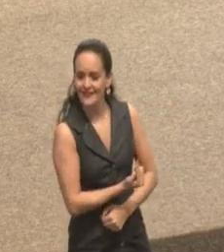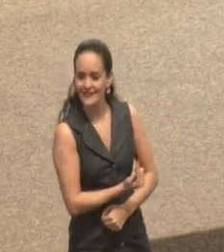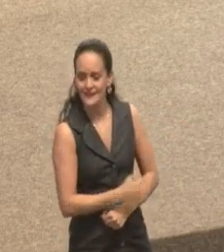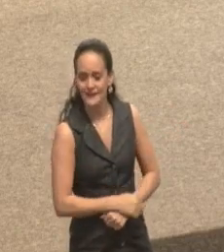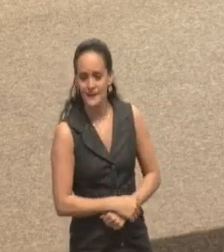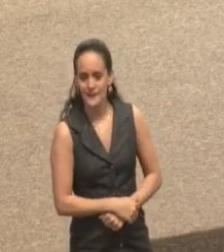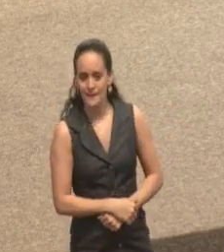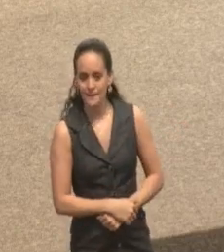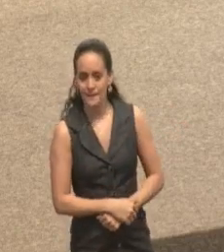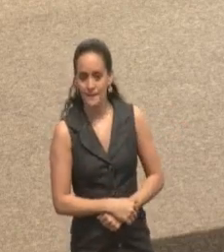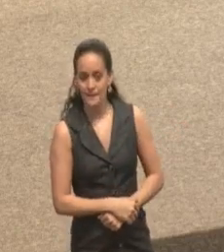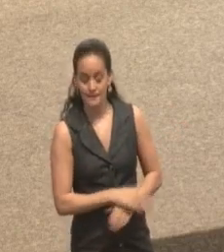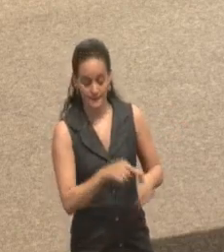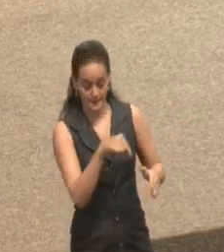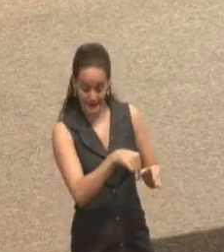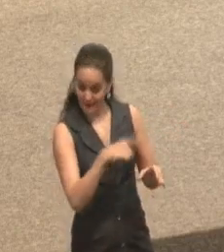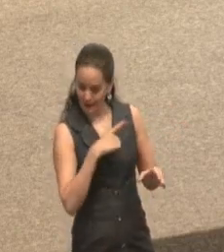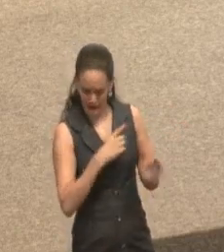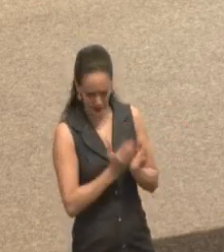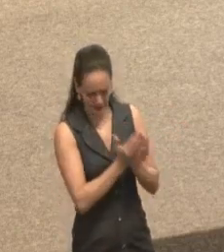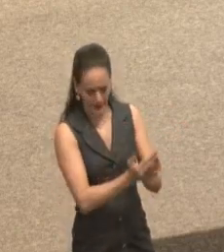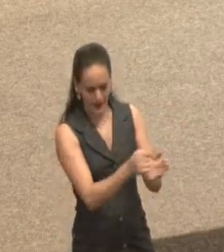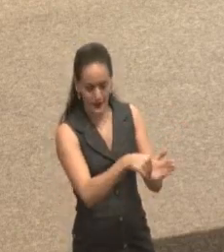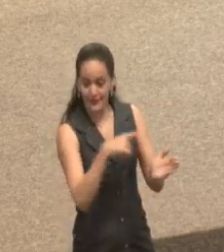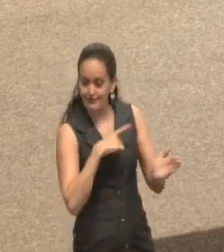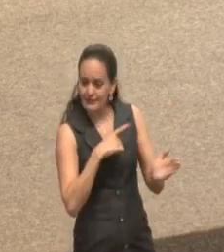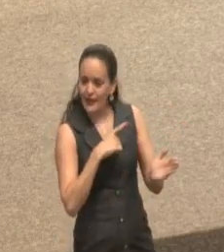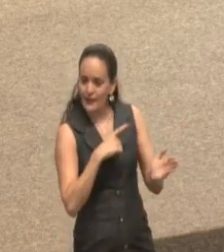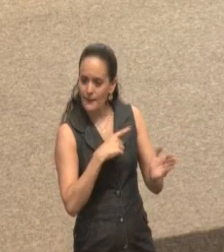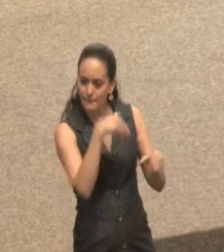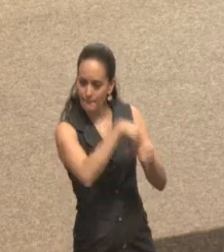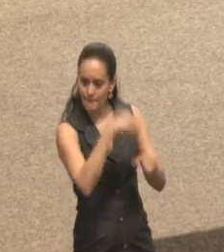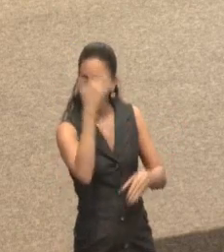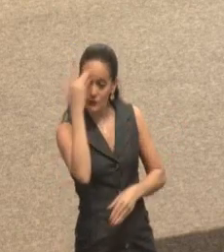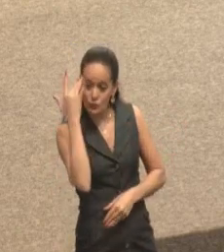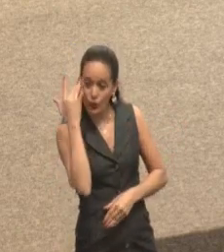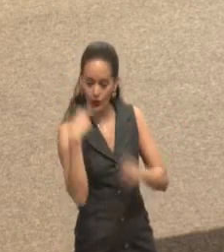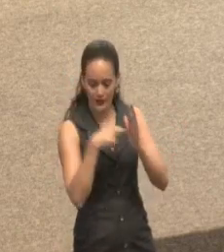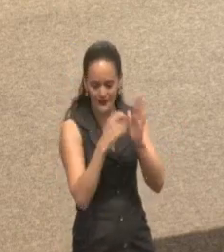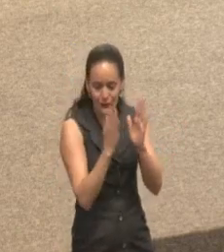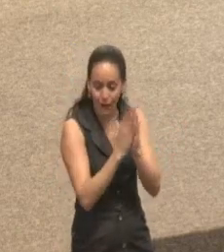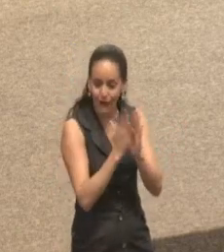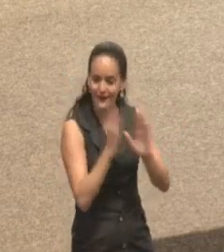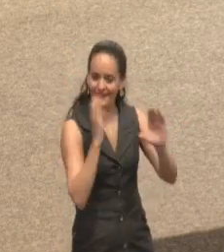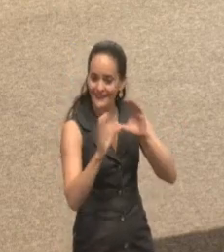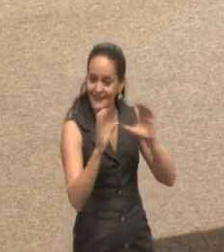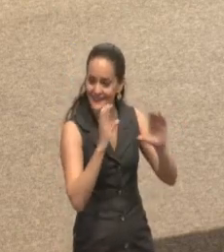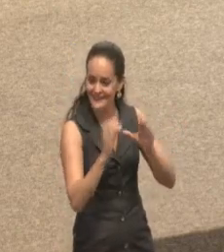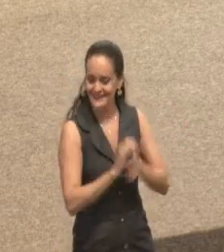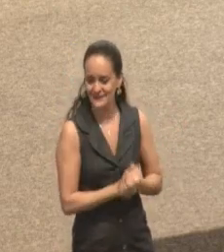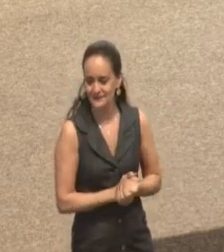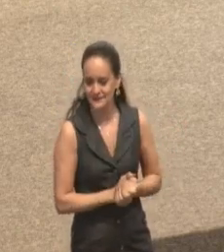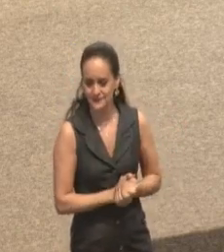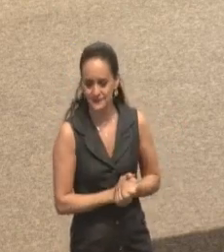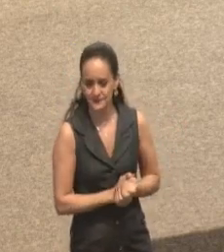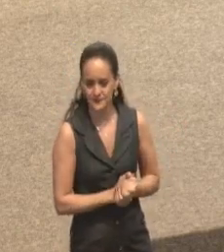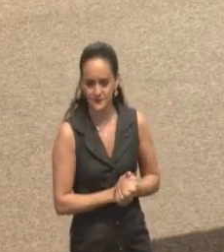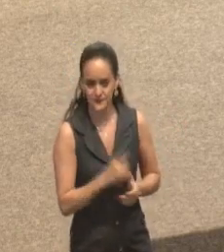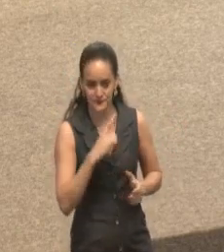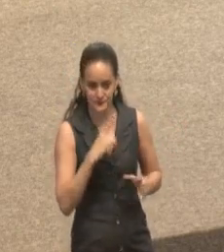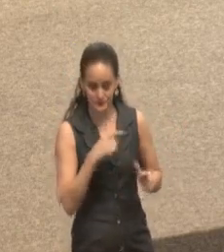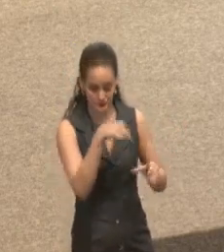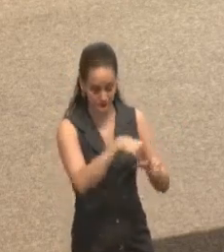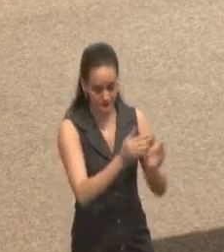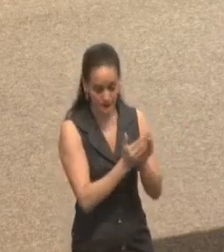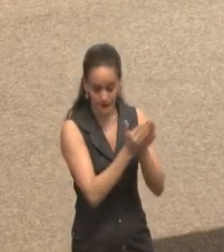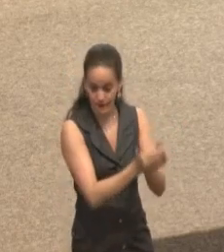Quando que aquele barco que tem as pessoas que ora e canta com a gente vai chegar? Quando que aquele barco que tem os